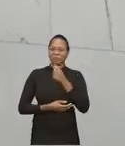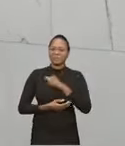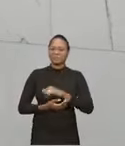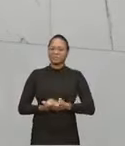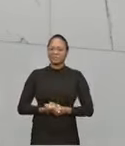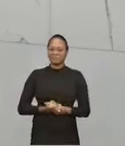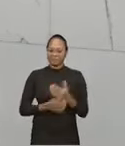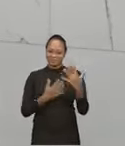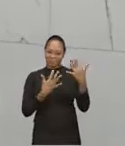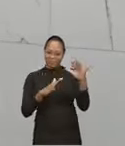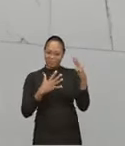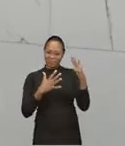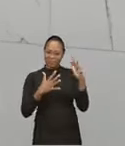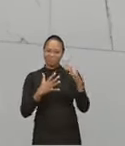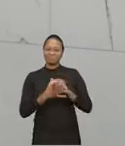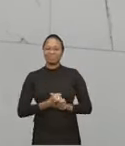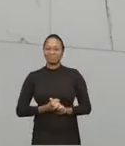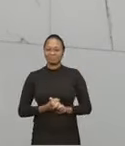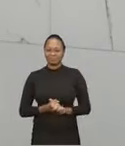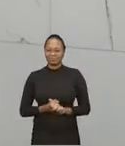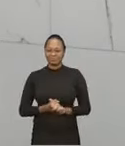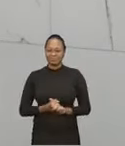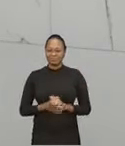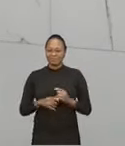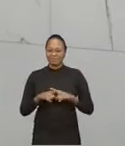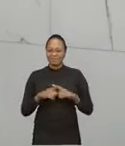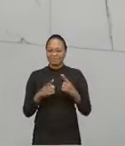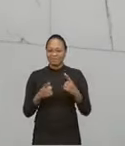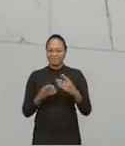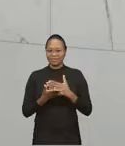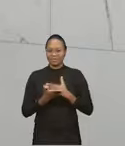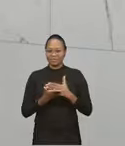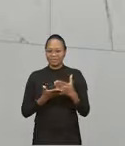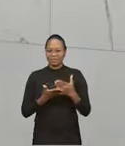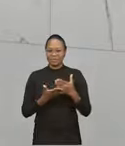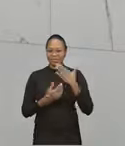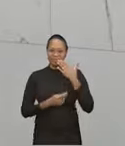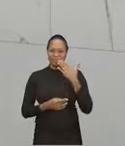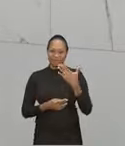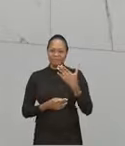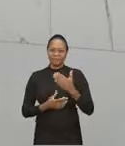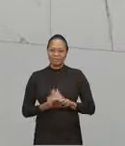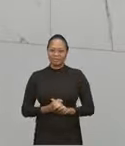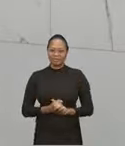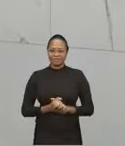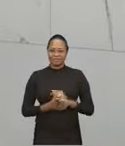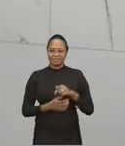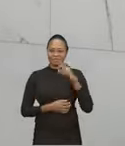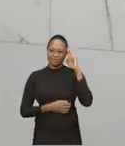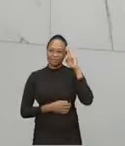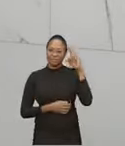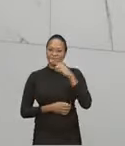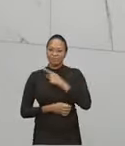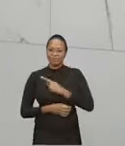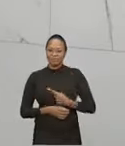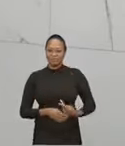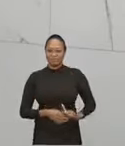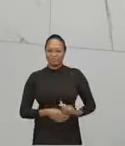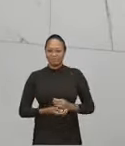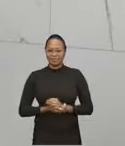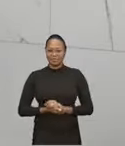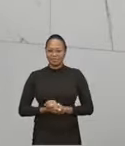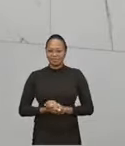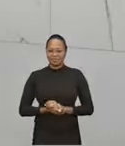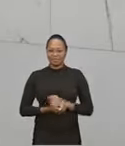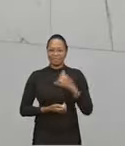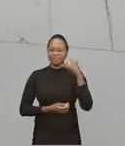até lhe parabenizo pelo discurso, mas eu quero começar pedindo para o senhor que está presidindo a sessão, ligar para